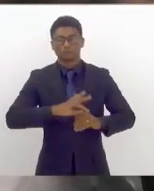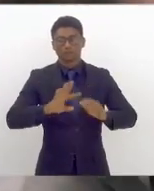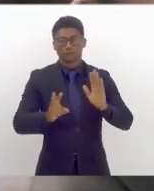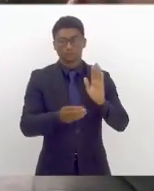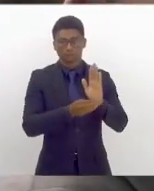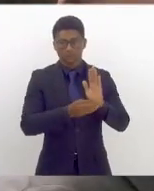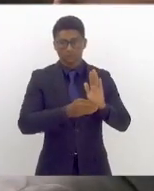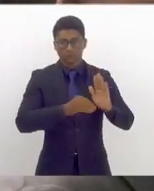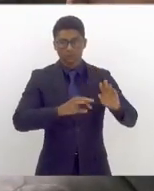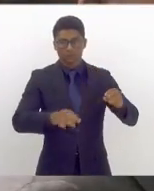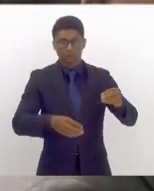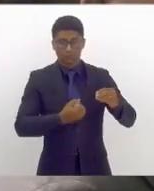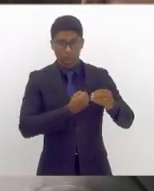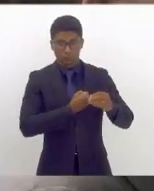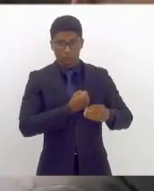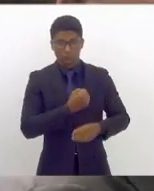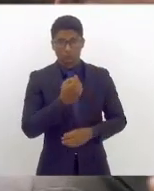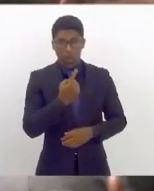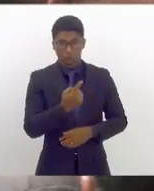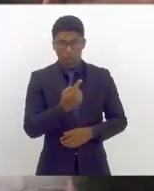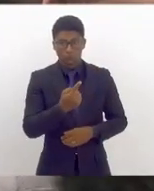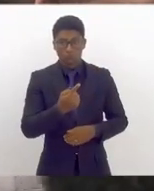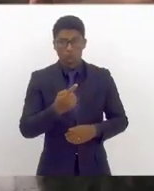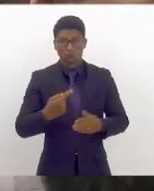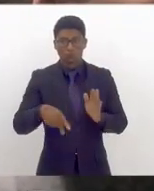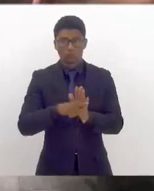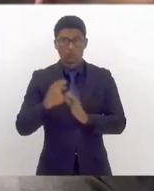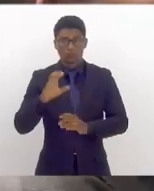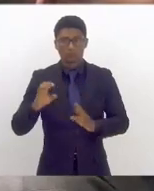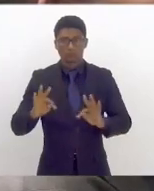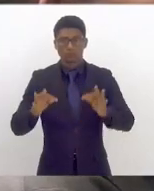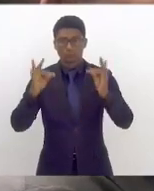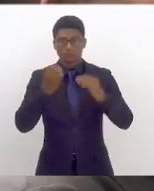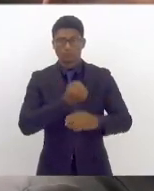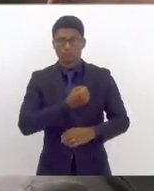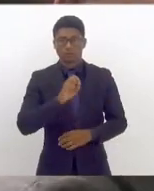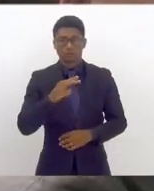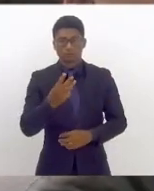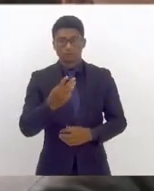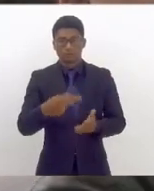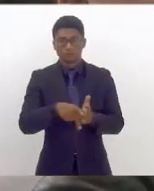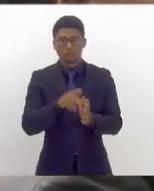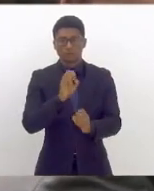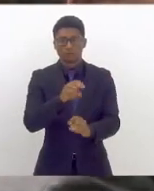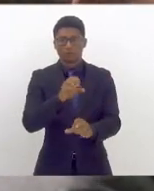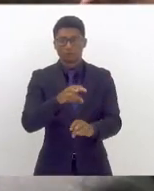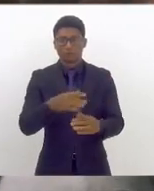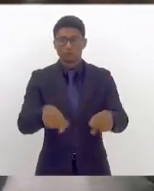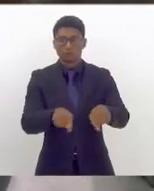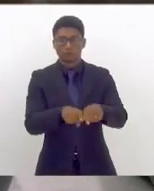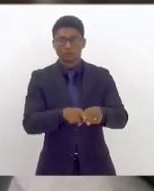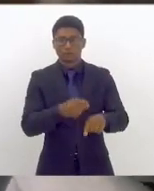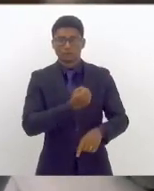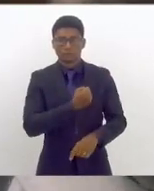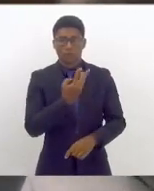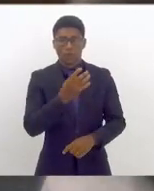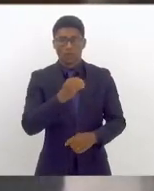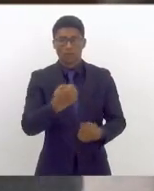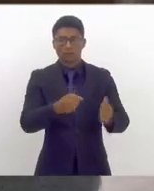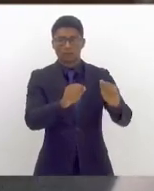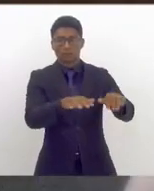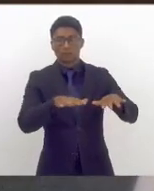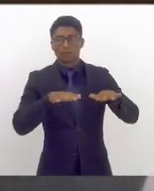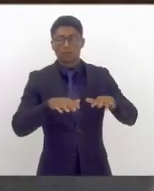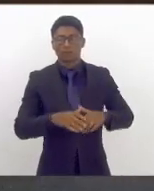daglutinativas emendas um da comissão de ciência e tecnologia número 3 da comissão de educação e número 40 de plenário